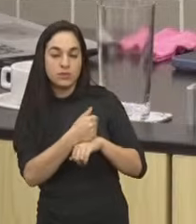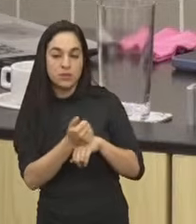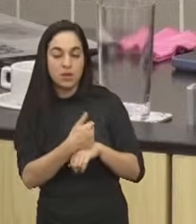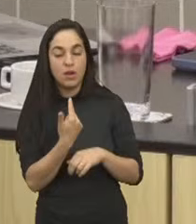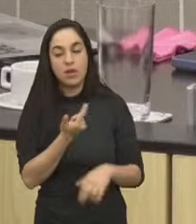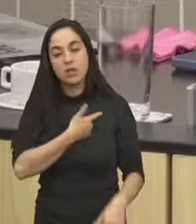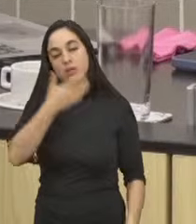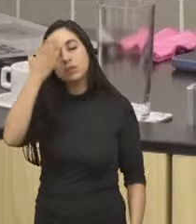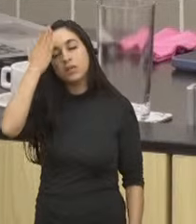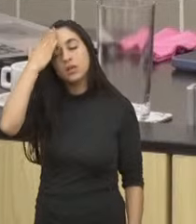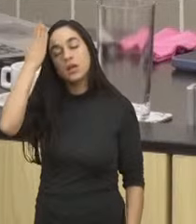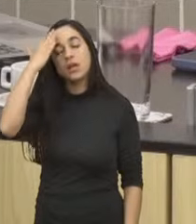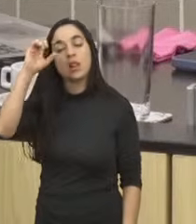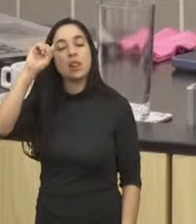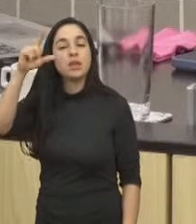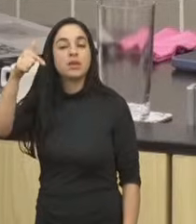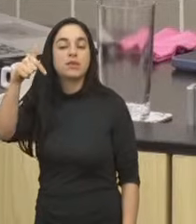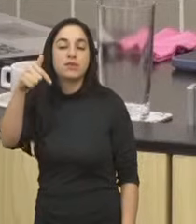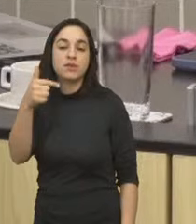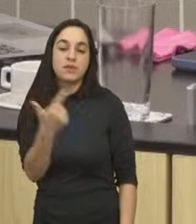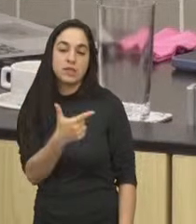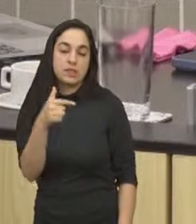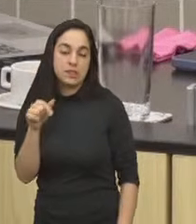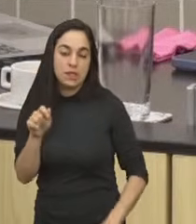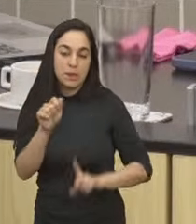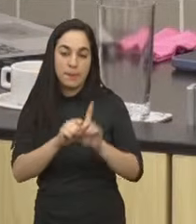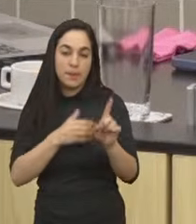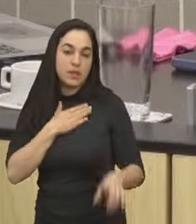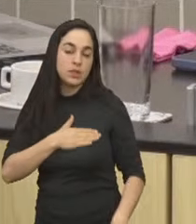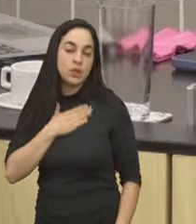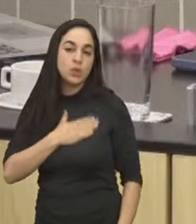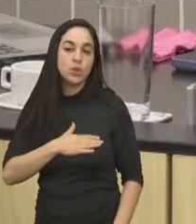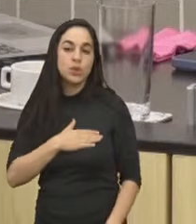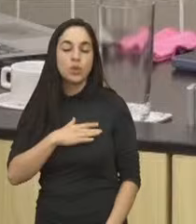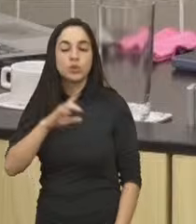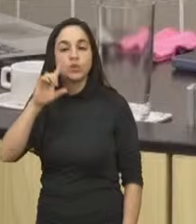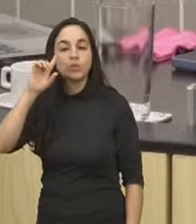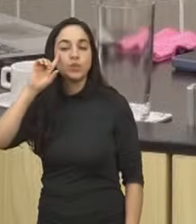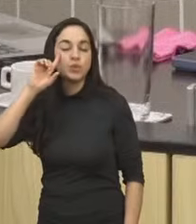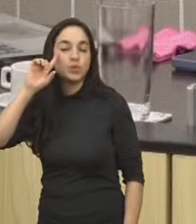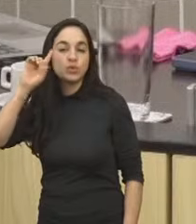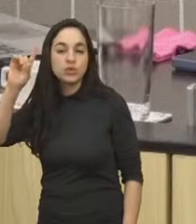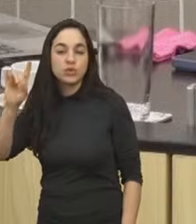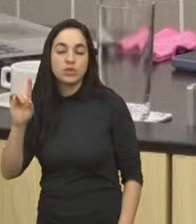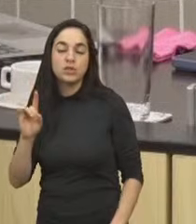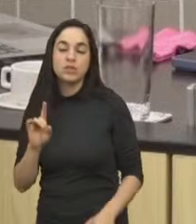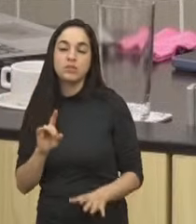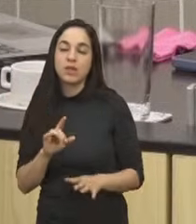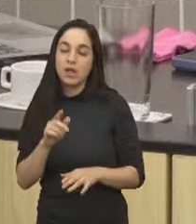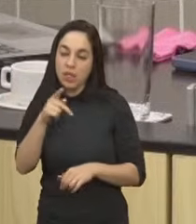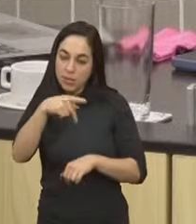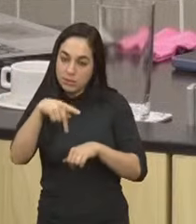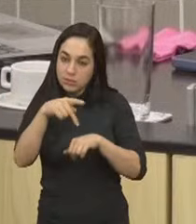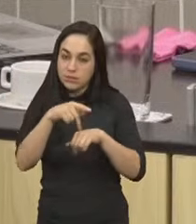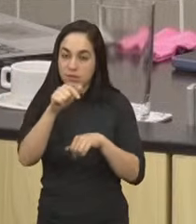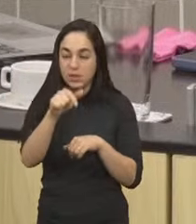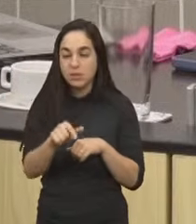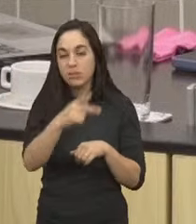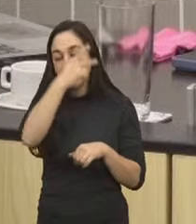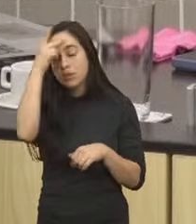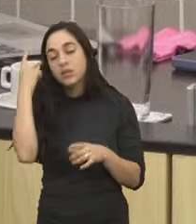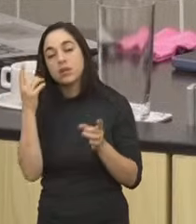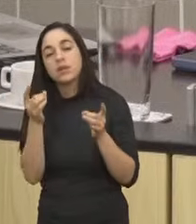dia 27 de agosto, data em que se comemora o Dia Nacional do Corretor de Imóveis. A profissão é de grande importância